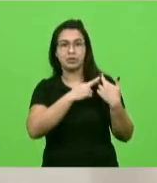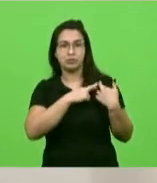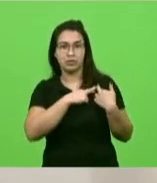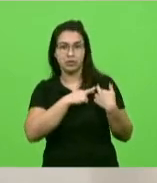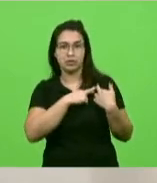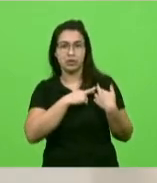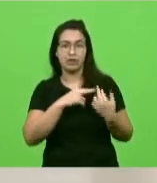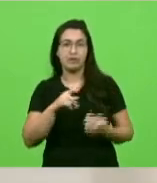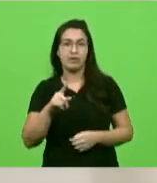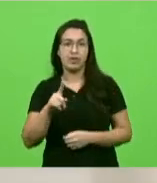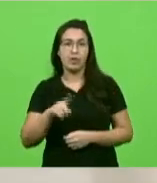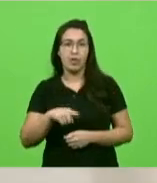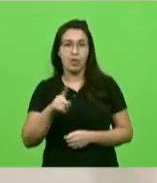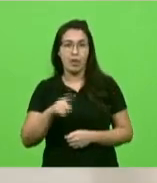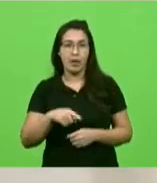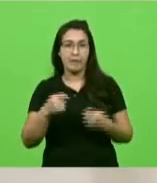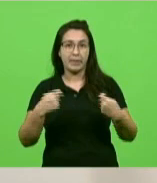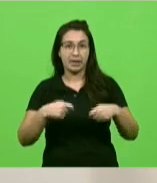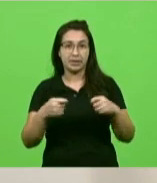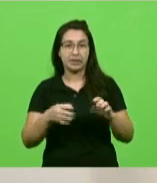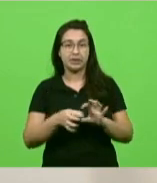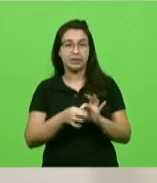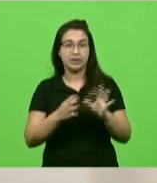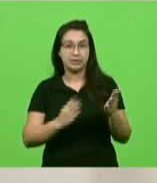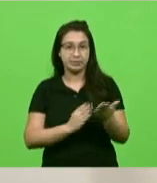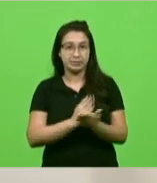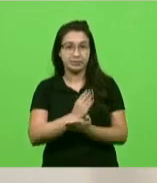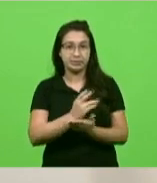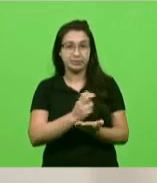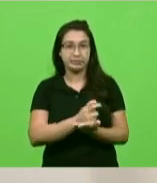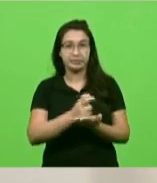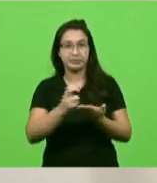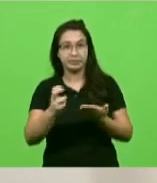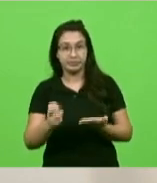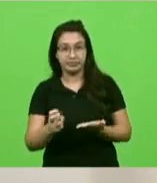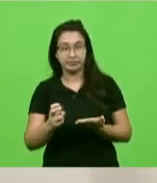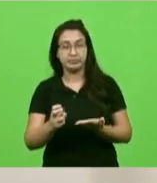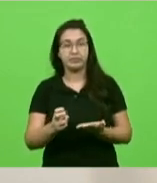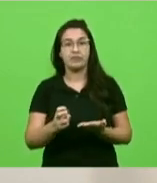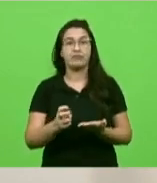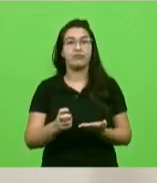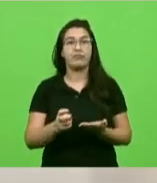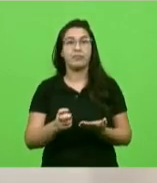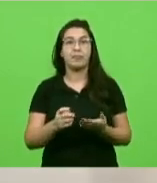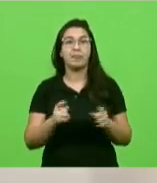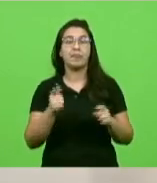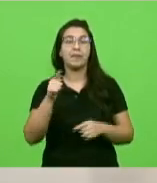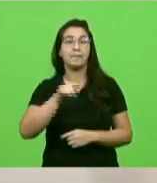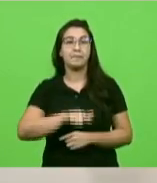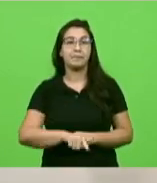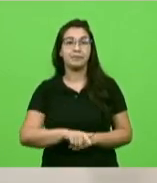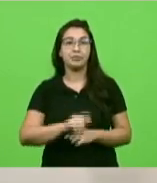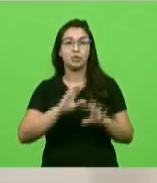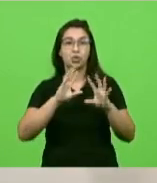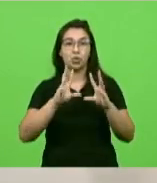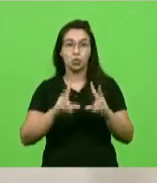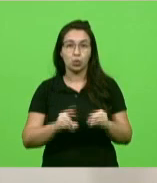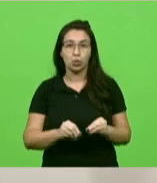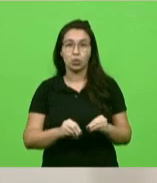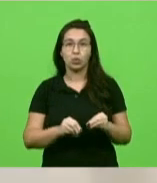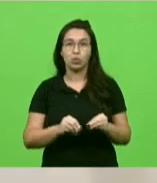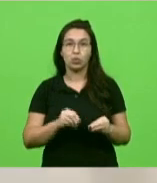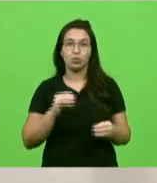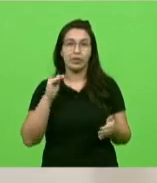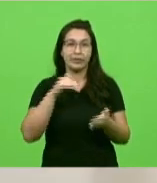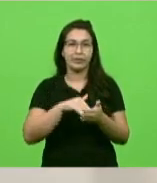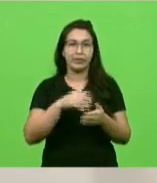é imprescindível para viabilizar o prosseguimento da representação em tela, considerando que de todo o arrazoado até